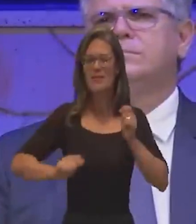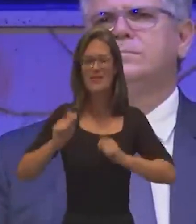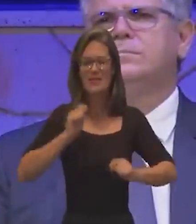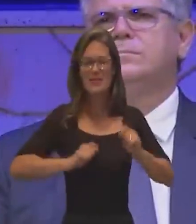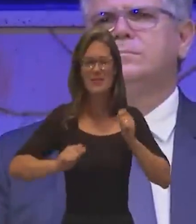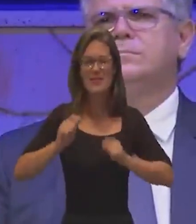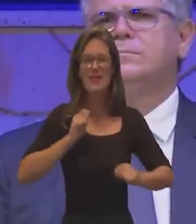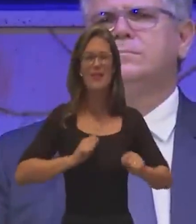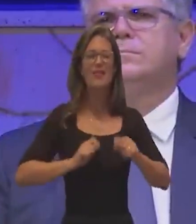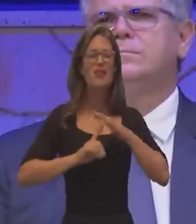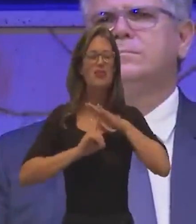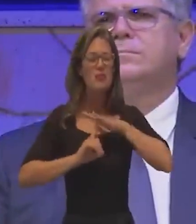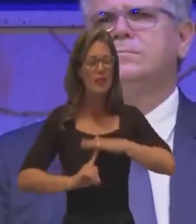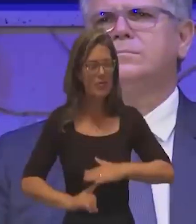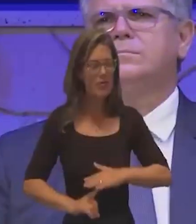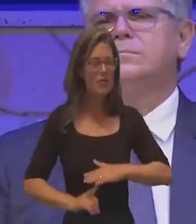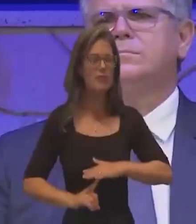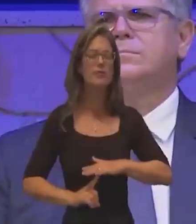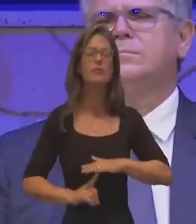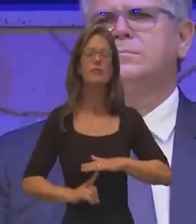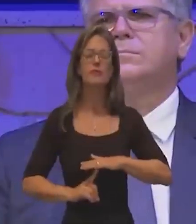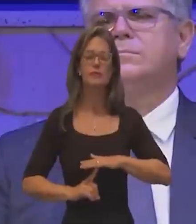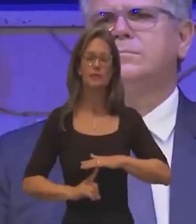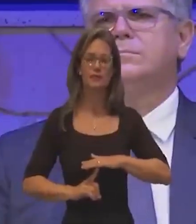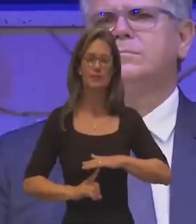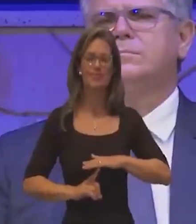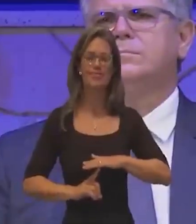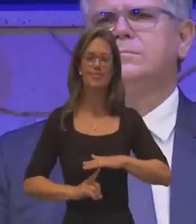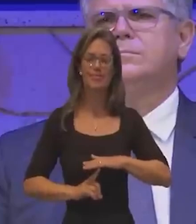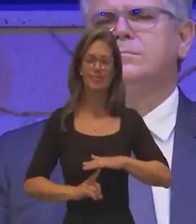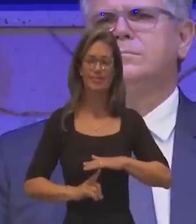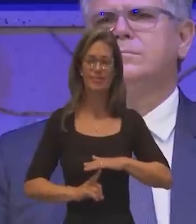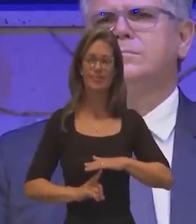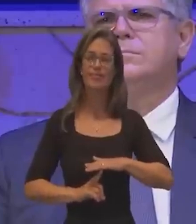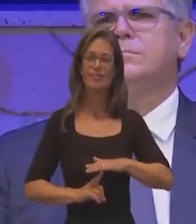depressão profunda, incontrolável.